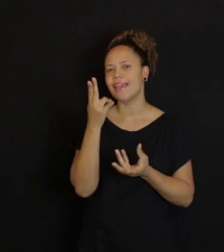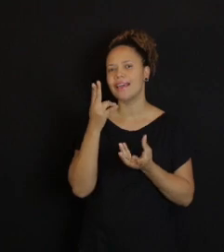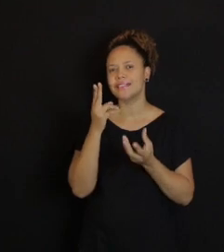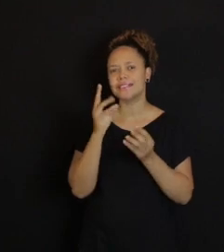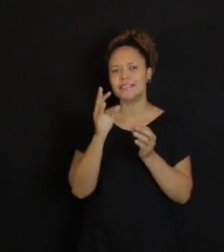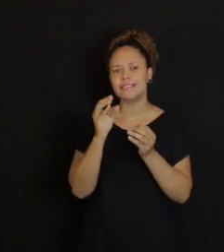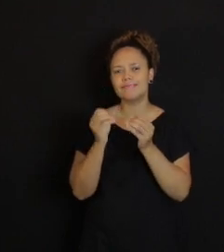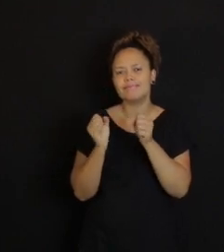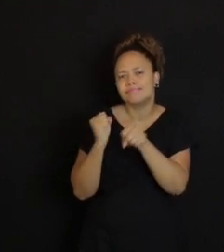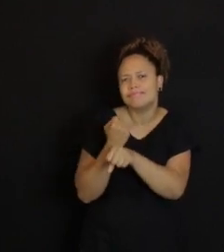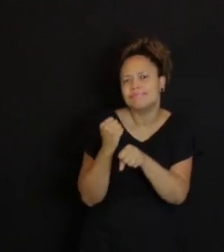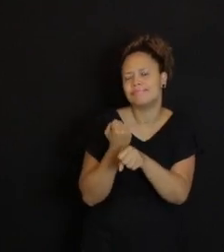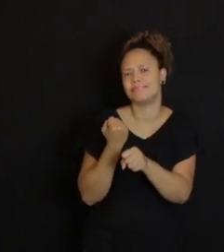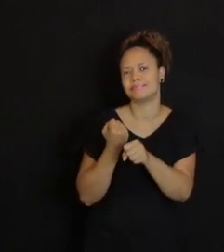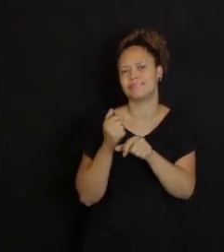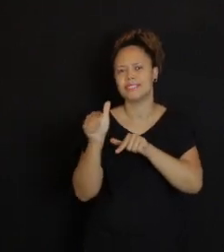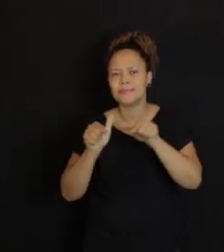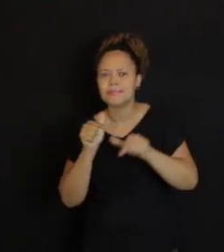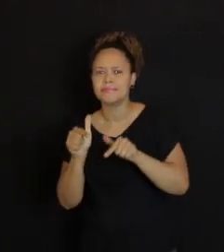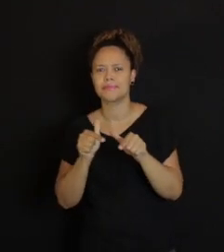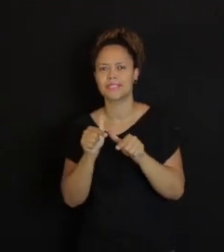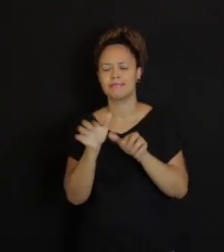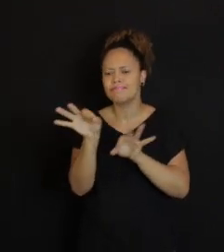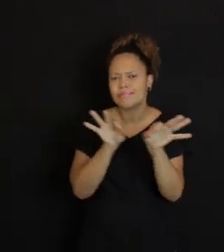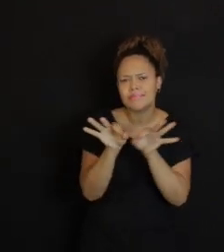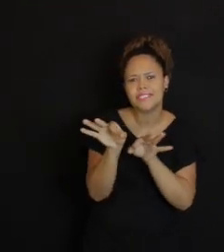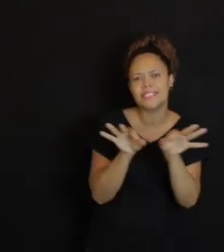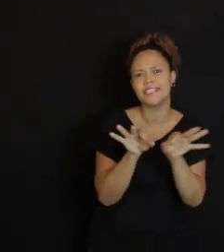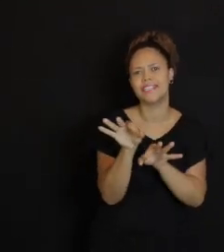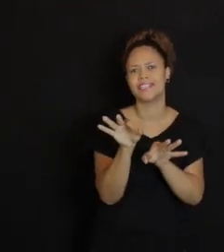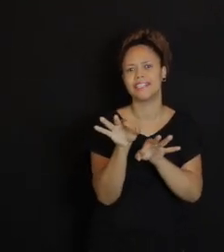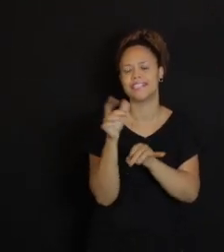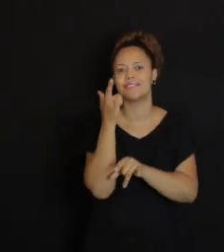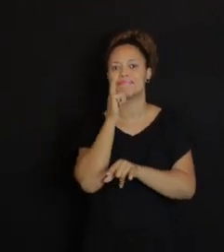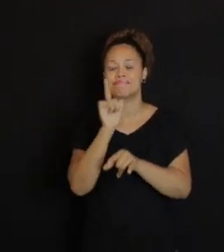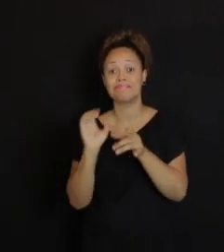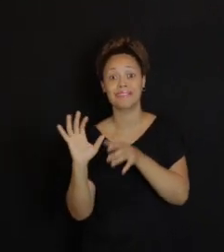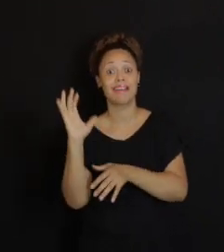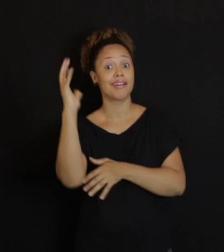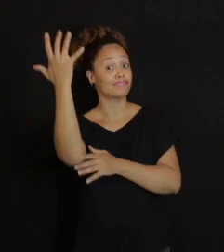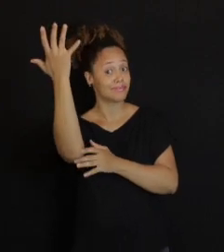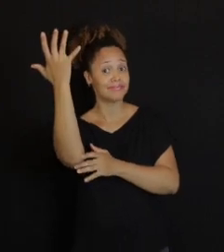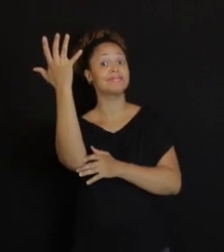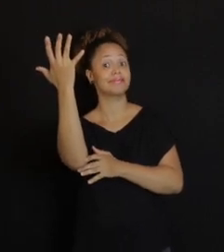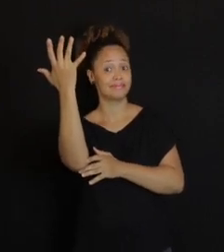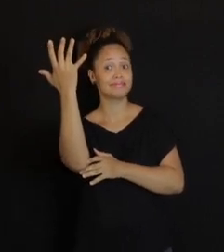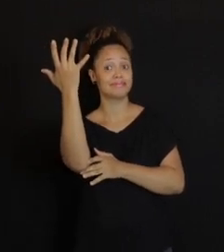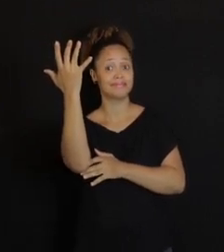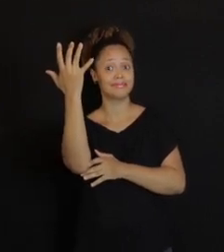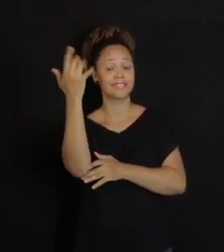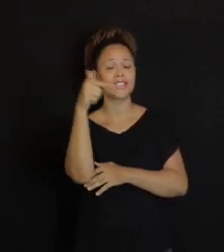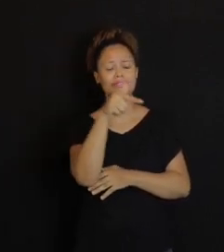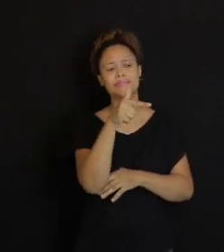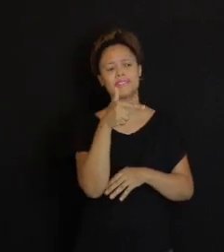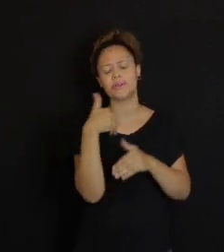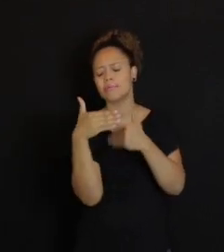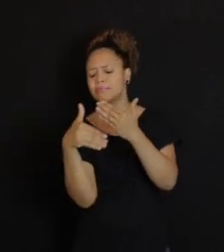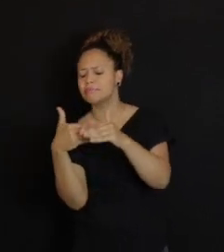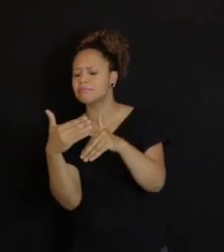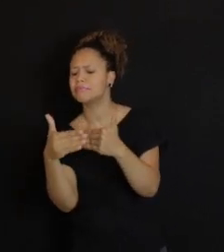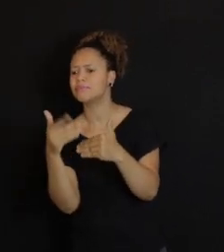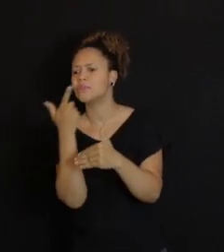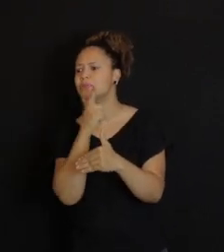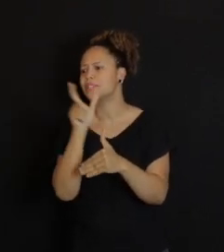Assim como o improviso também, né? Quando você está improvisando, na verdade, você está fazendo um monte de citações